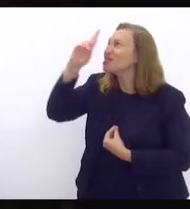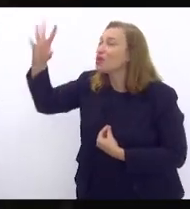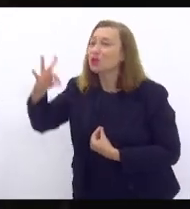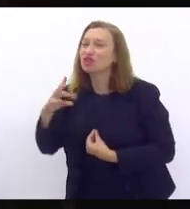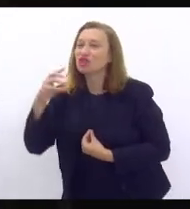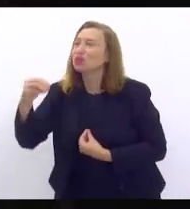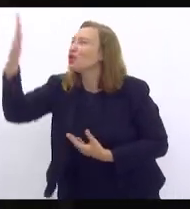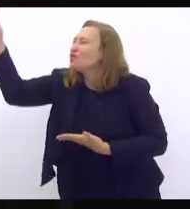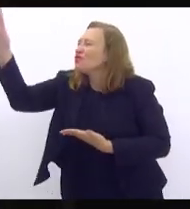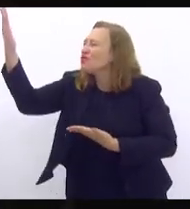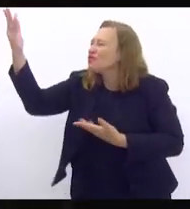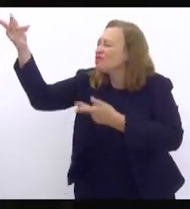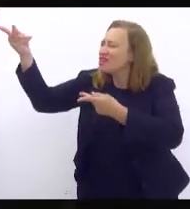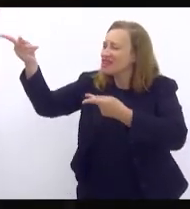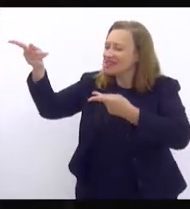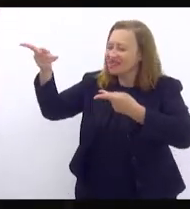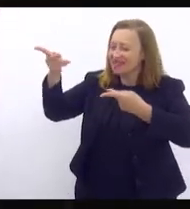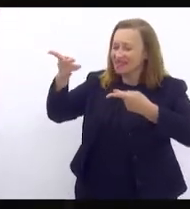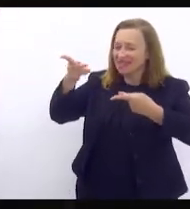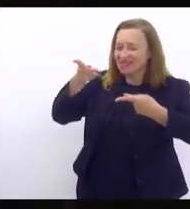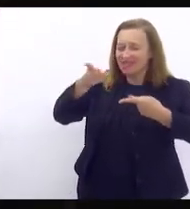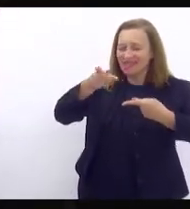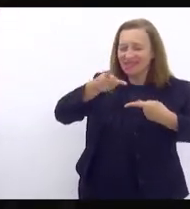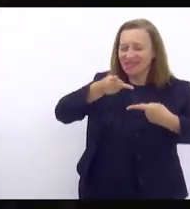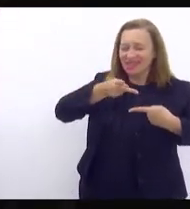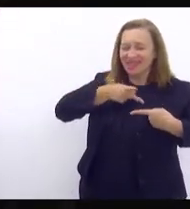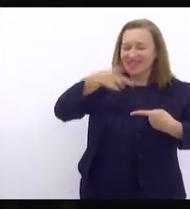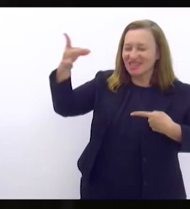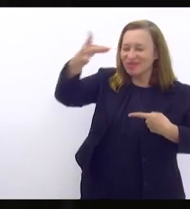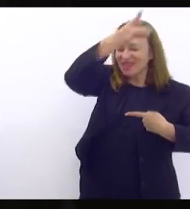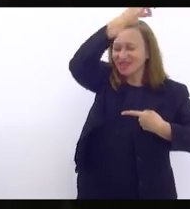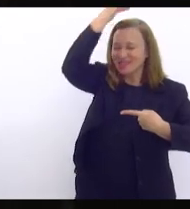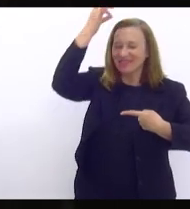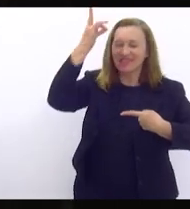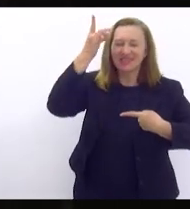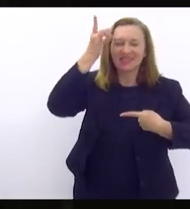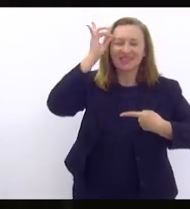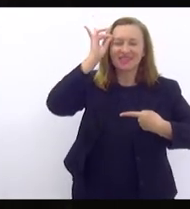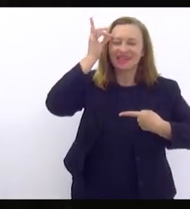nesta noite, vem sobre esta casa.